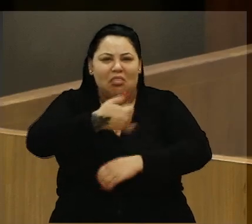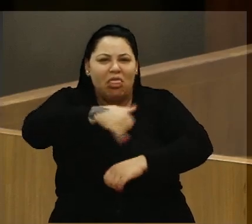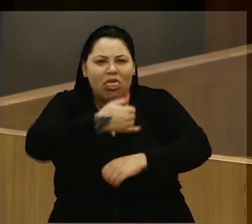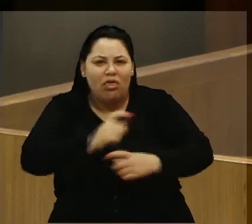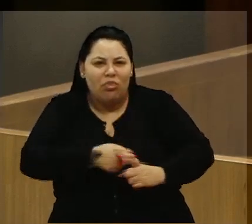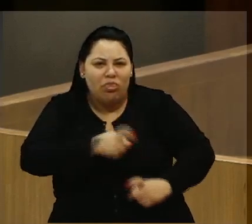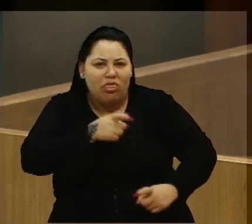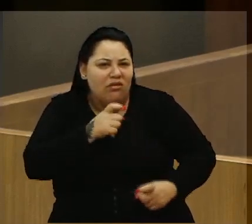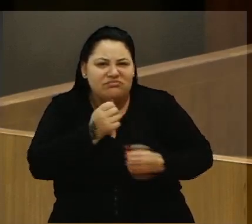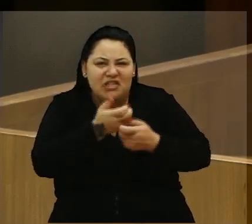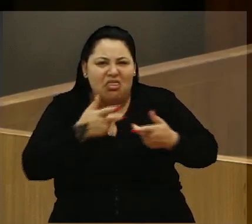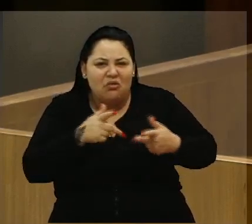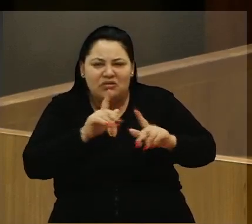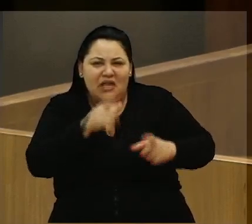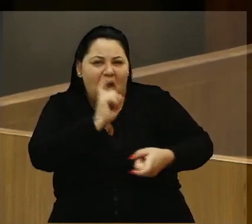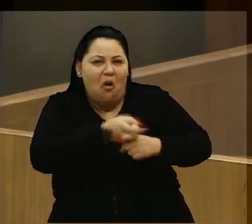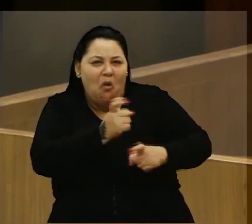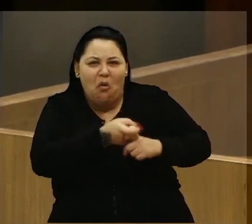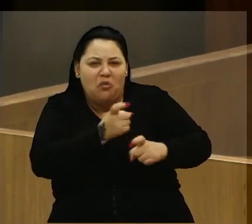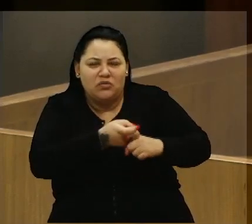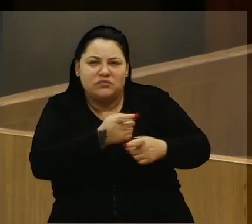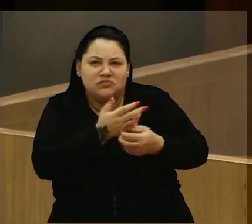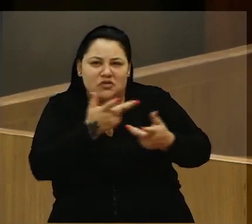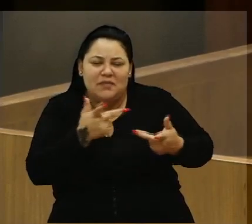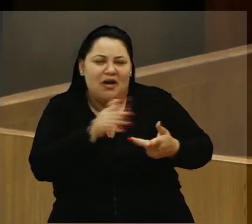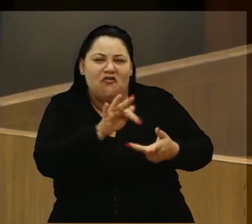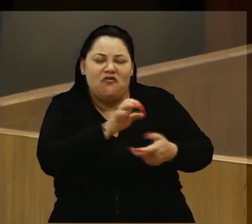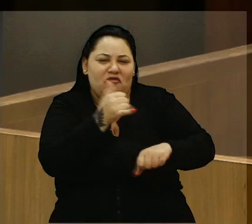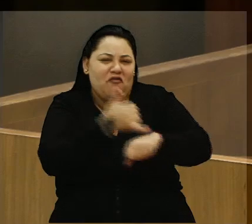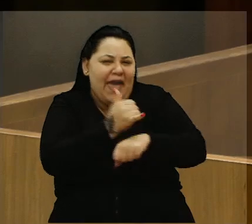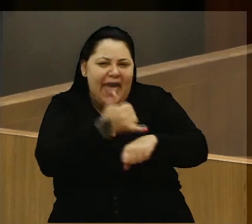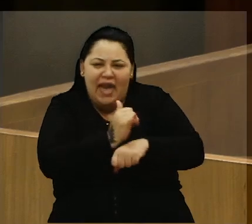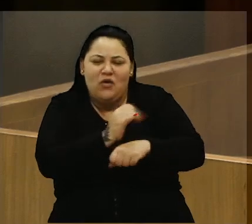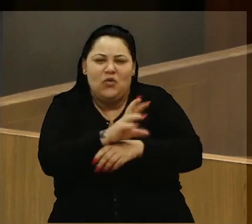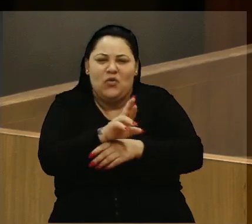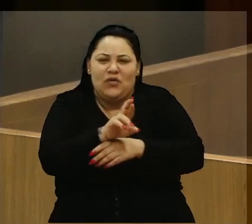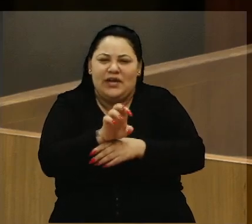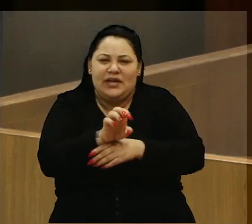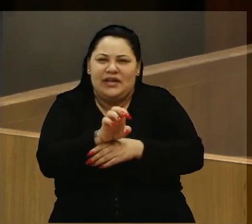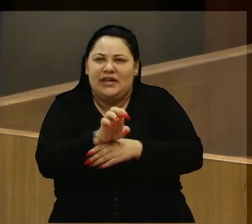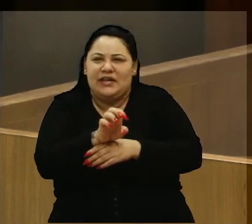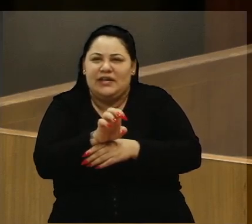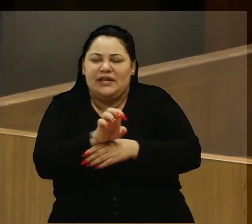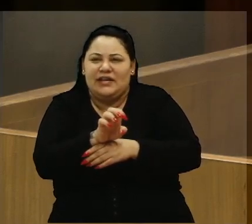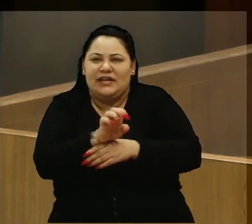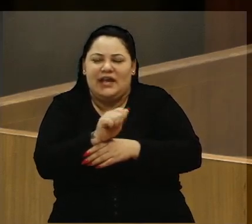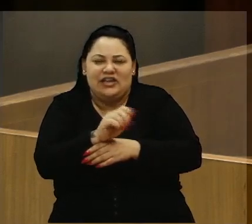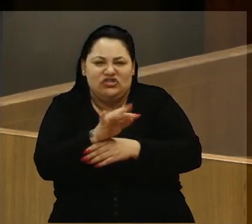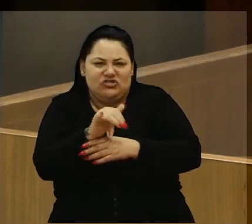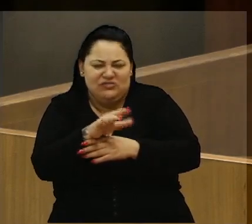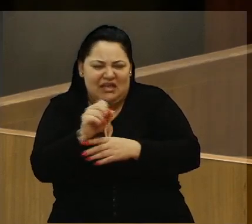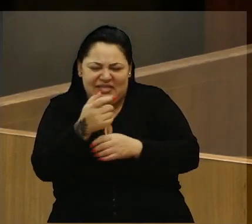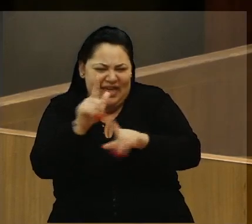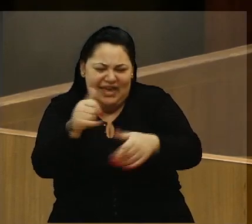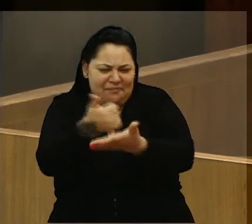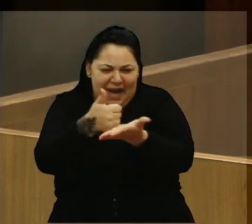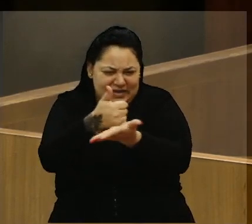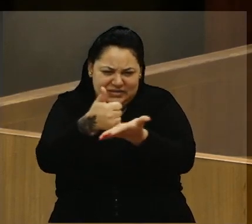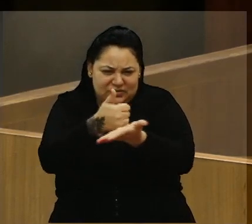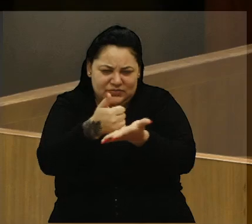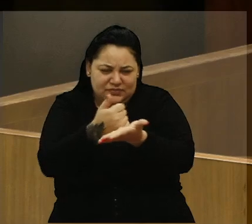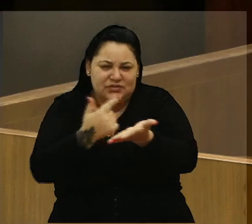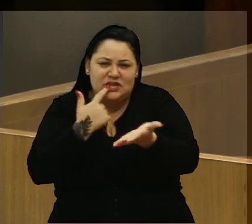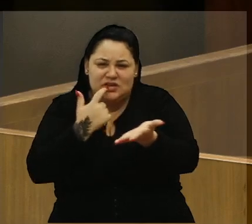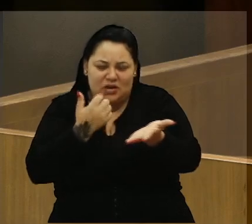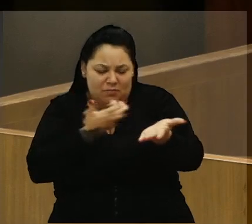ferritina. Exames que o médico clínico ali na UBS, ele fornece para qualquer cidadão. O básico, né? O check-up é